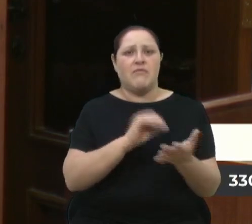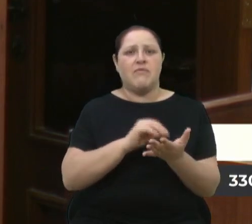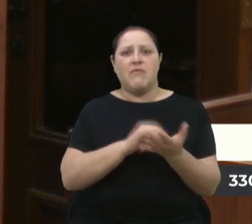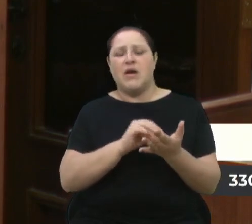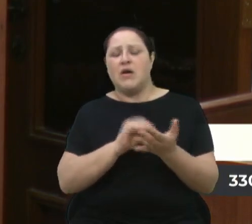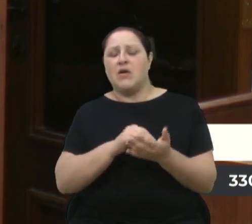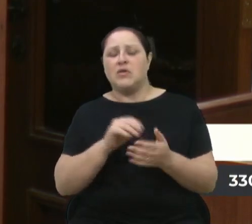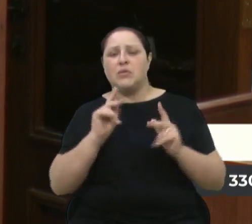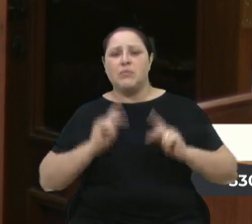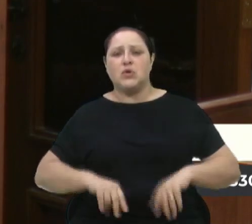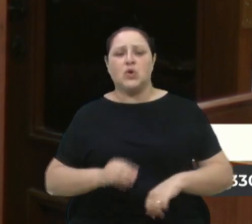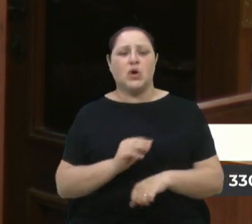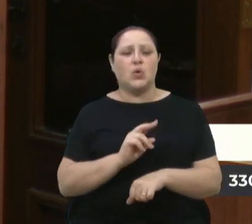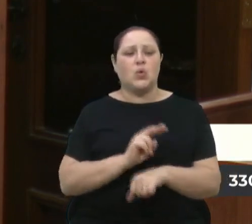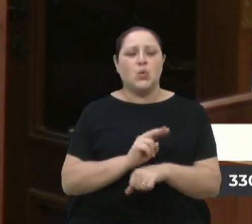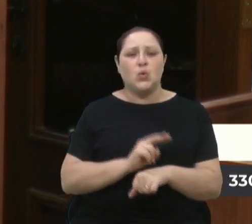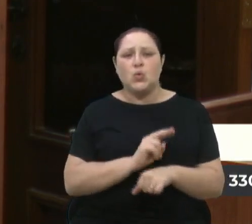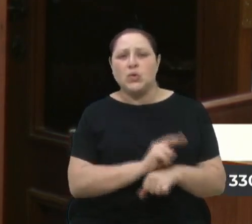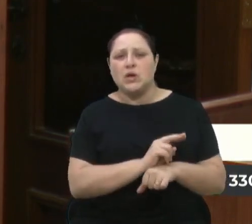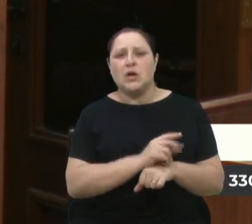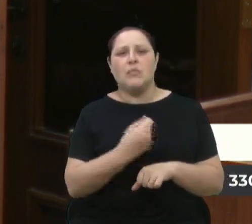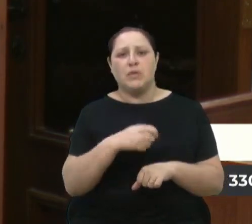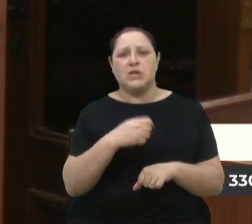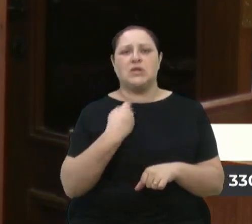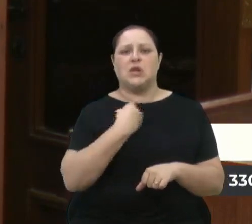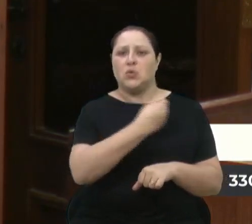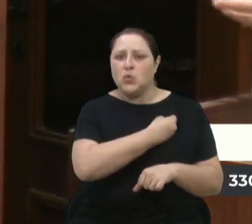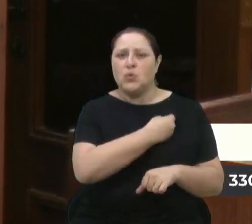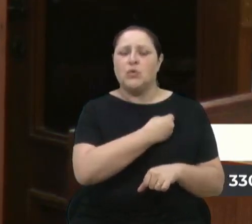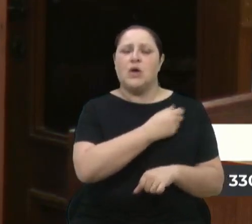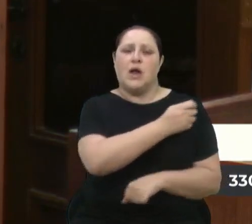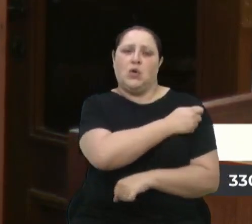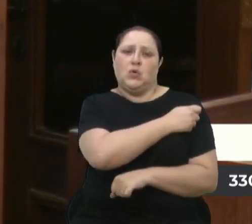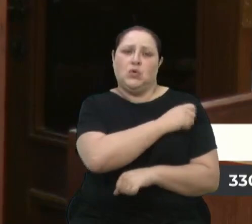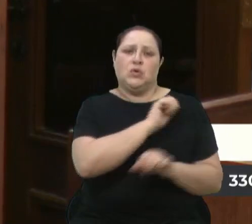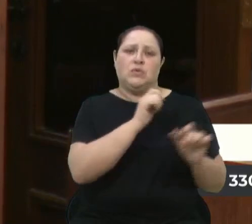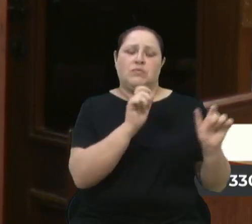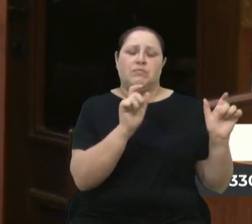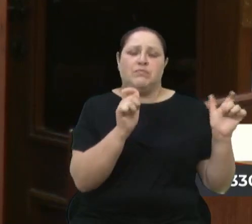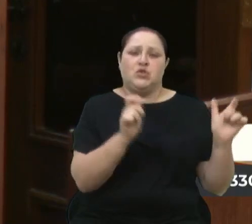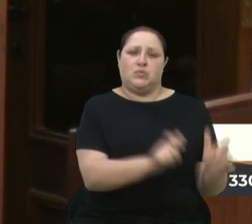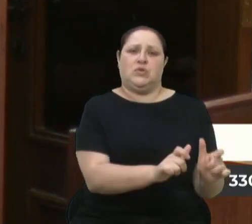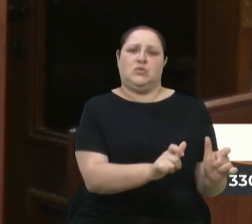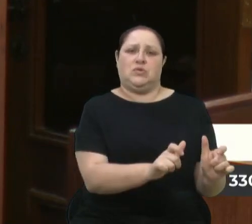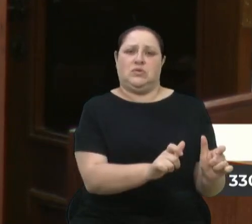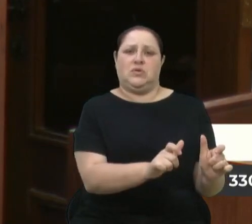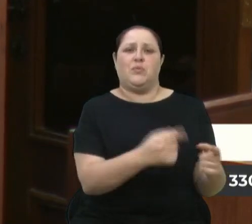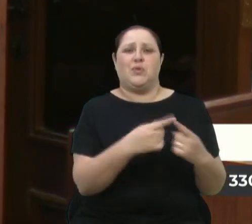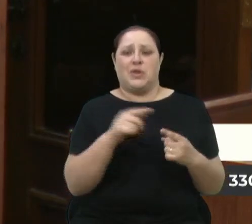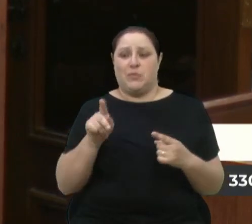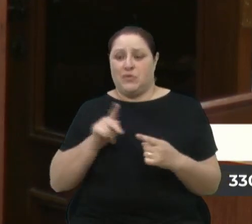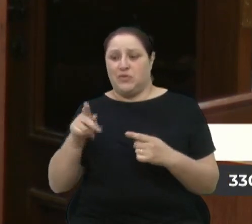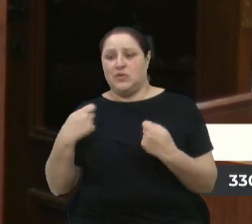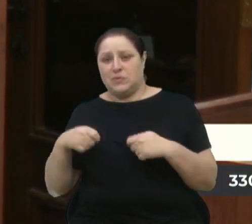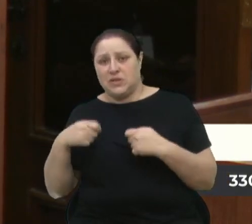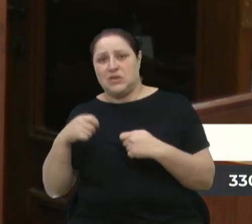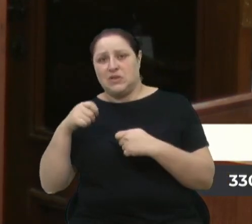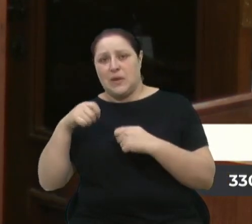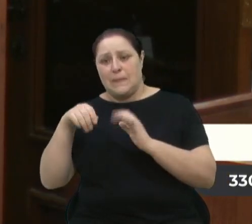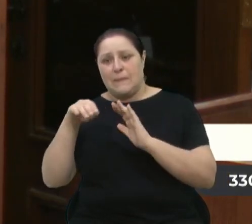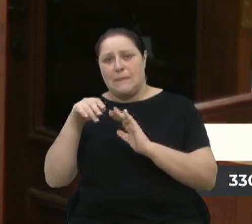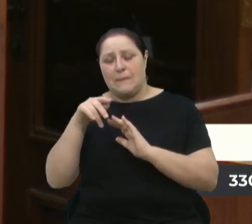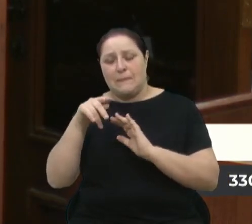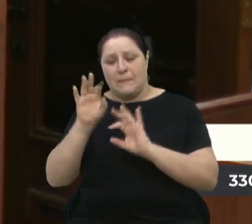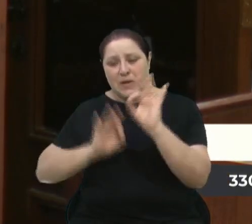reduzida, o número de estudantes. Por quê? Porque esse prof tem que fazer um planejamento pedagógico diferenciado para os alunos. Não tem